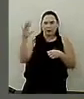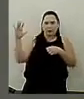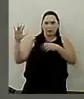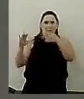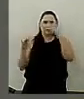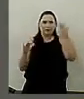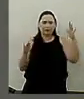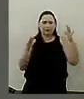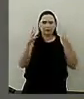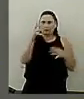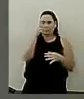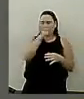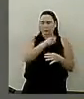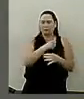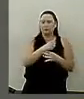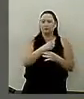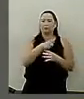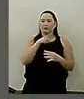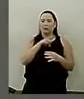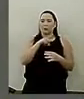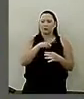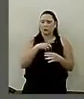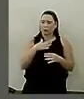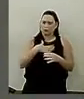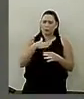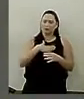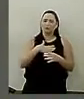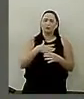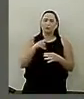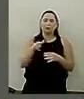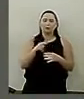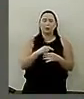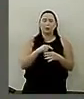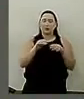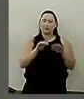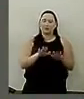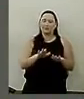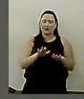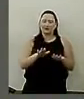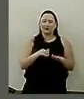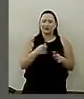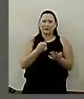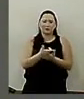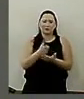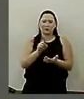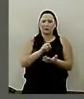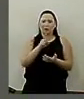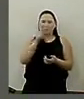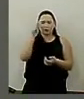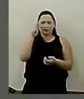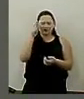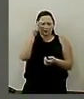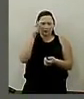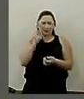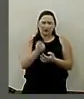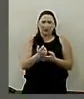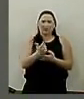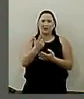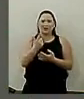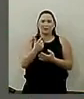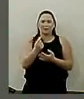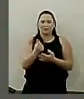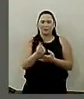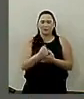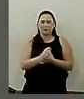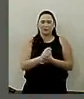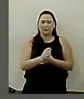redor. E nós olhamos o local, gostamos demais, mas não contratamos porque achamos caro. Então,